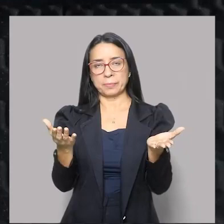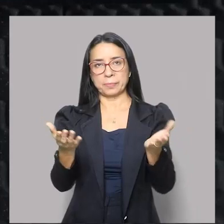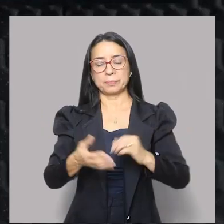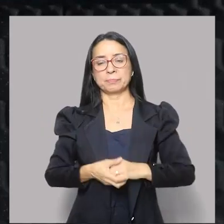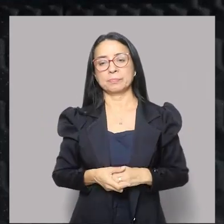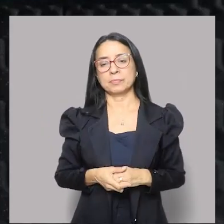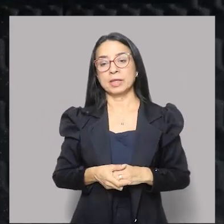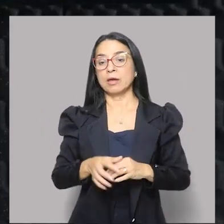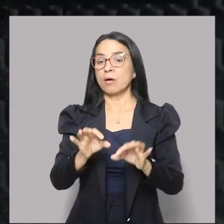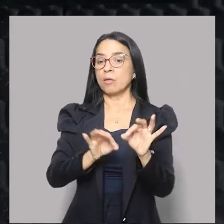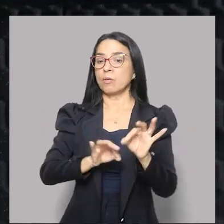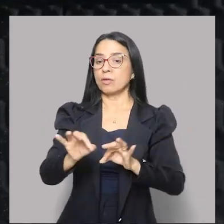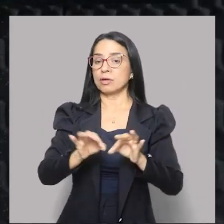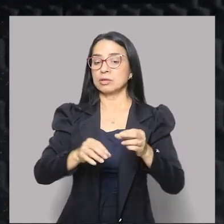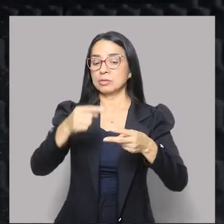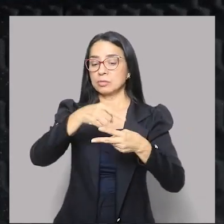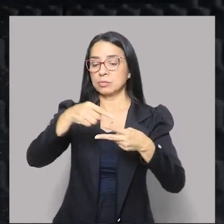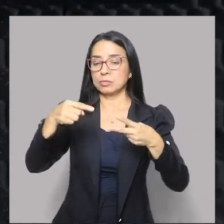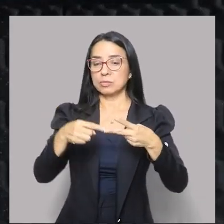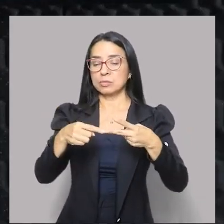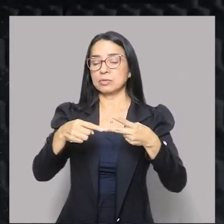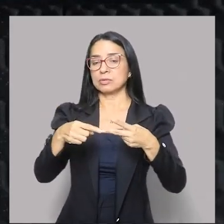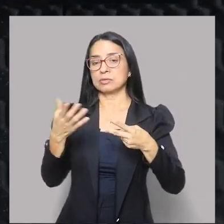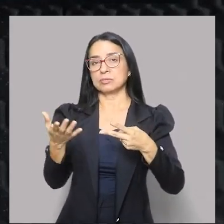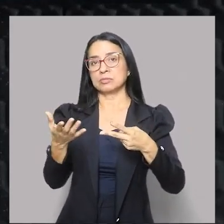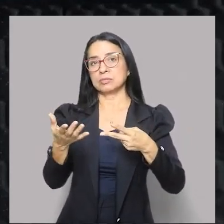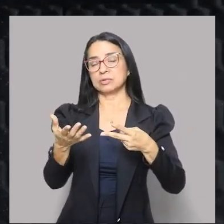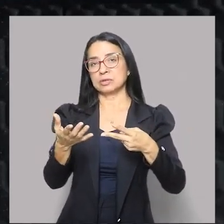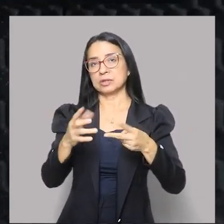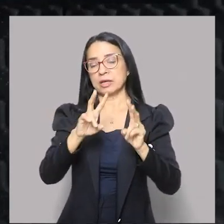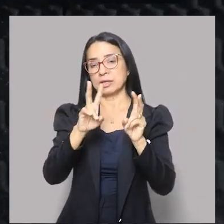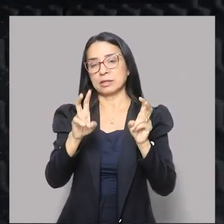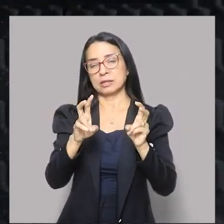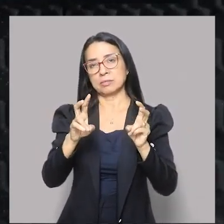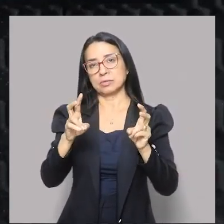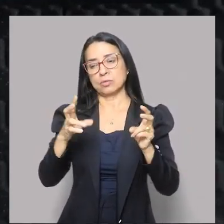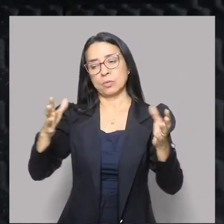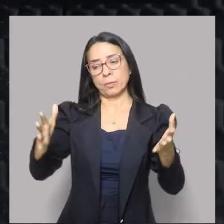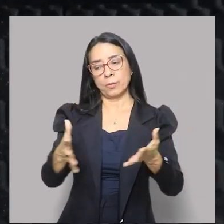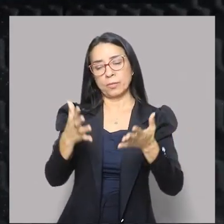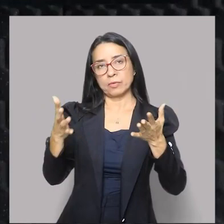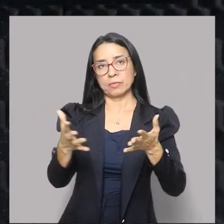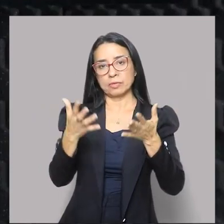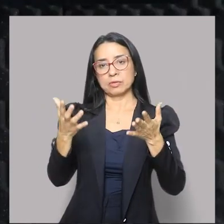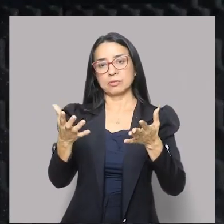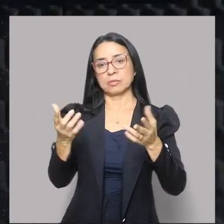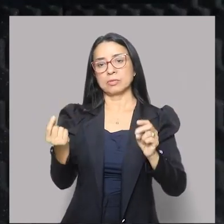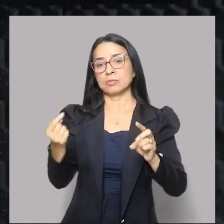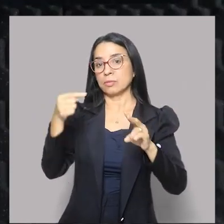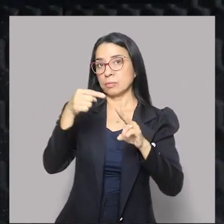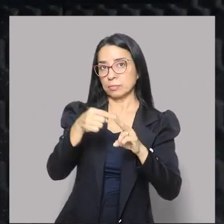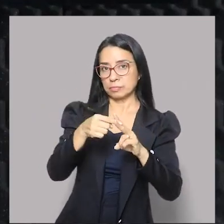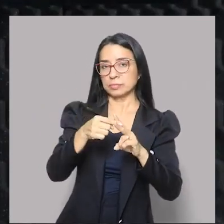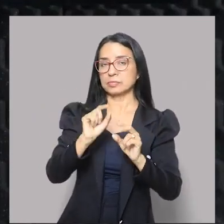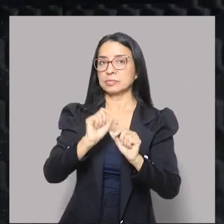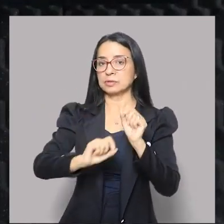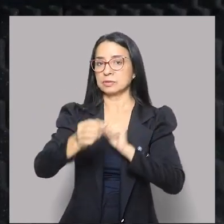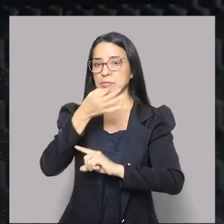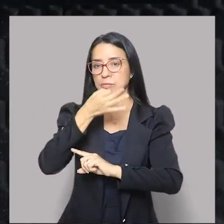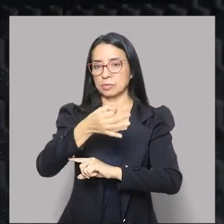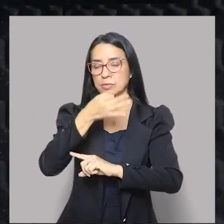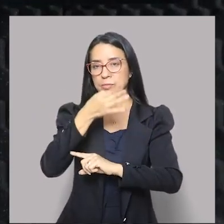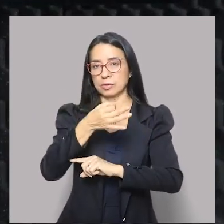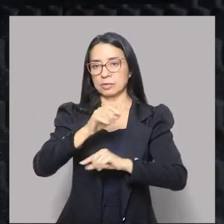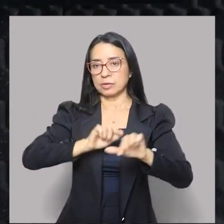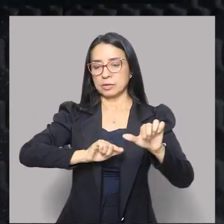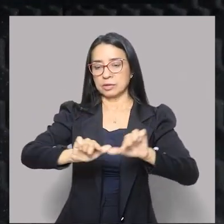eu estabeleço duas causas do problema, ou seja, duas motivações que serão os meus argumentos a serem